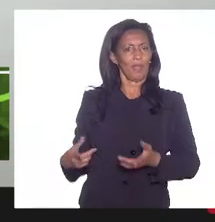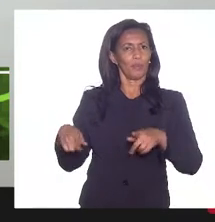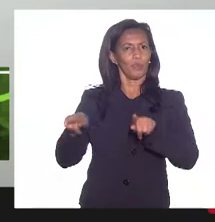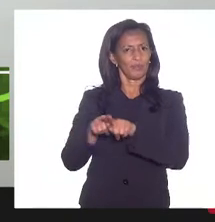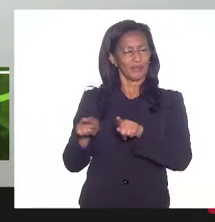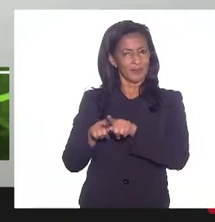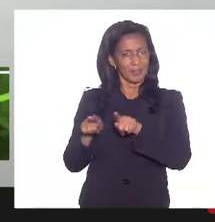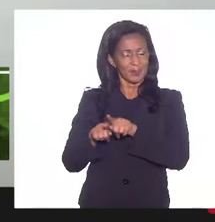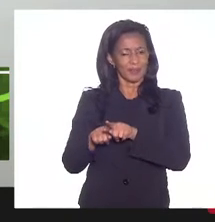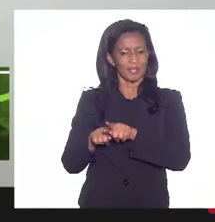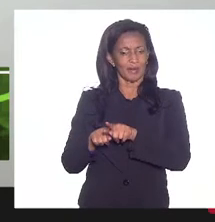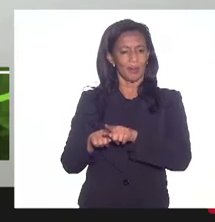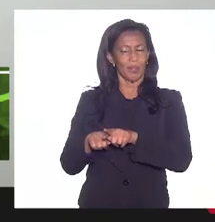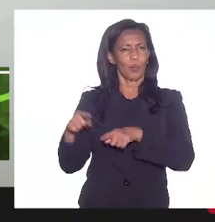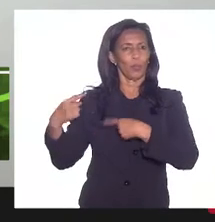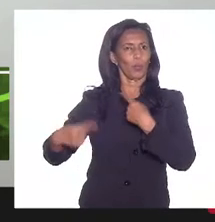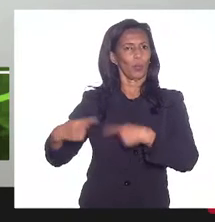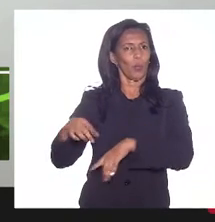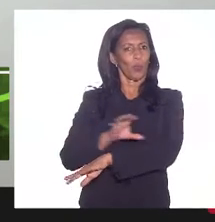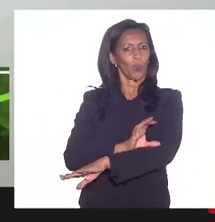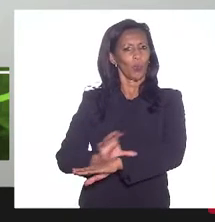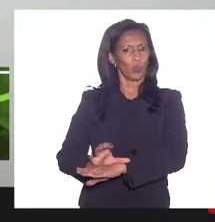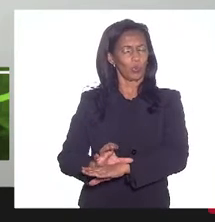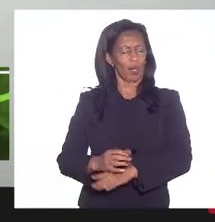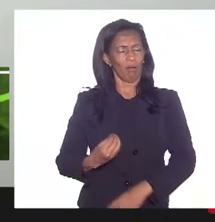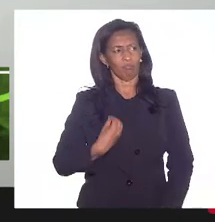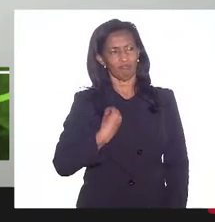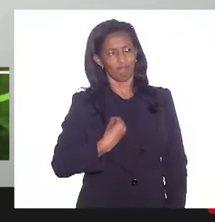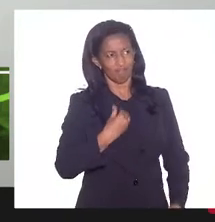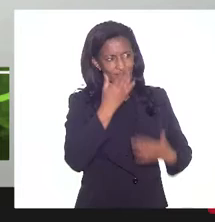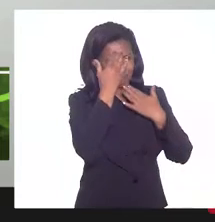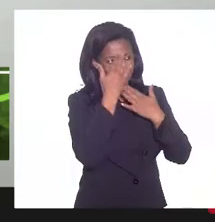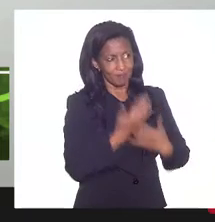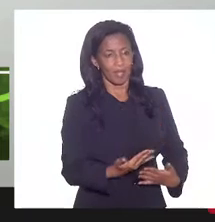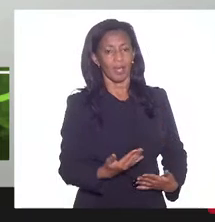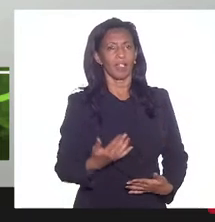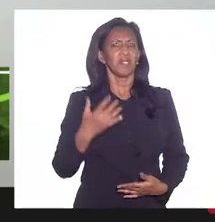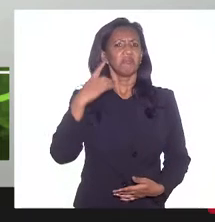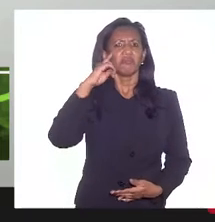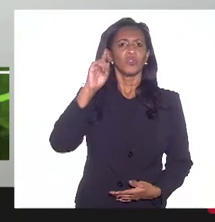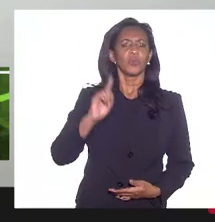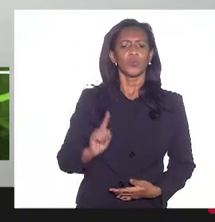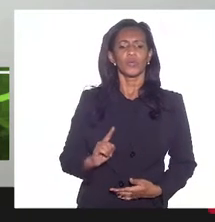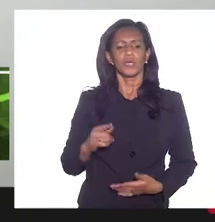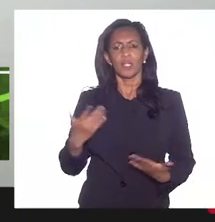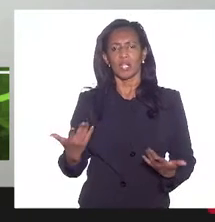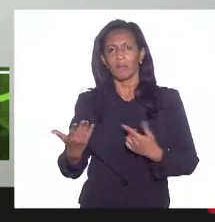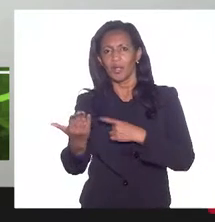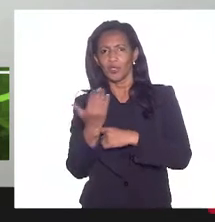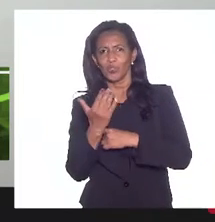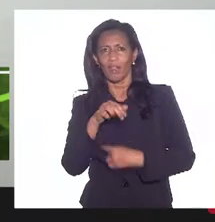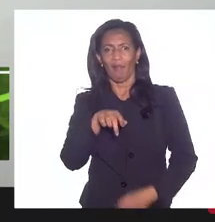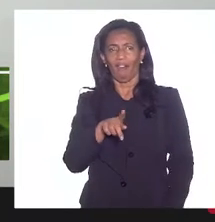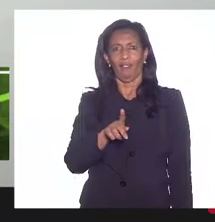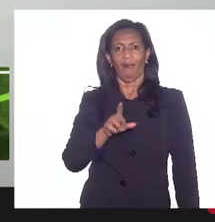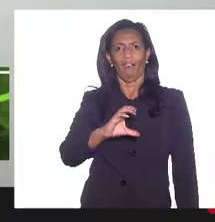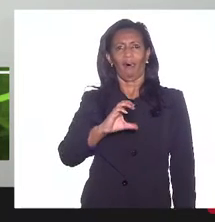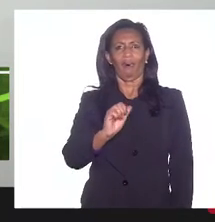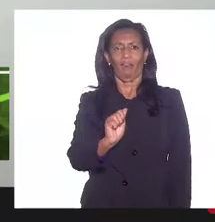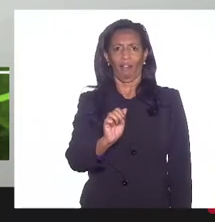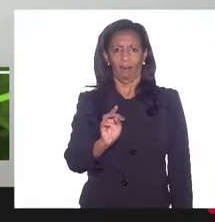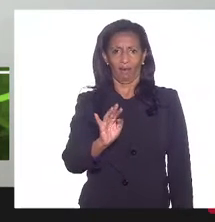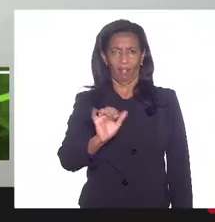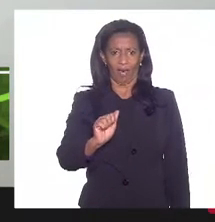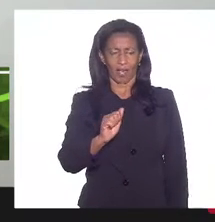Culturais. Obrigado, Portela, pela presença. Eu não sei se já está conosco, peço que me ajudem, a Kátia DeMarco,